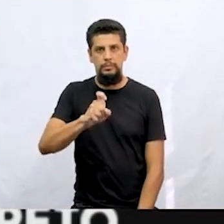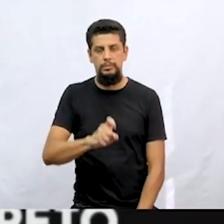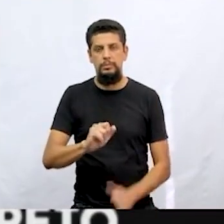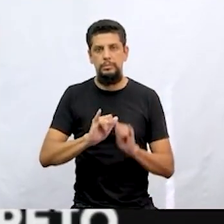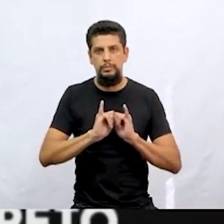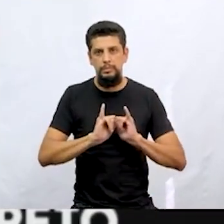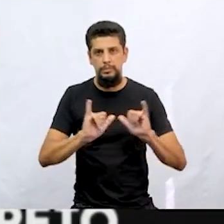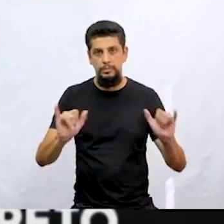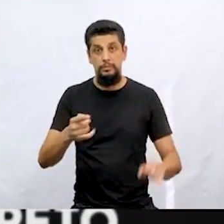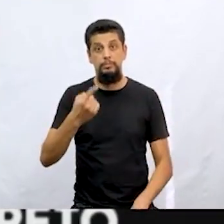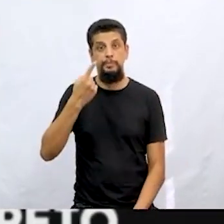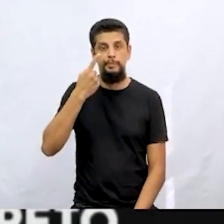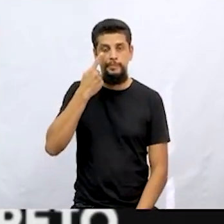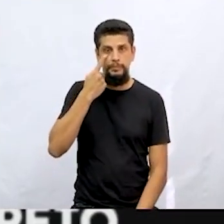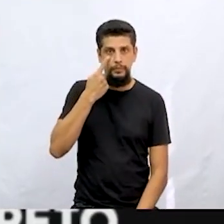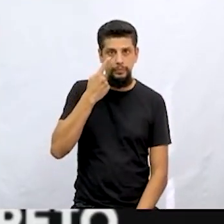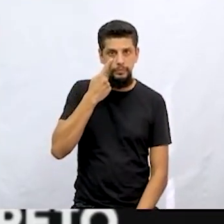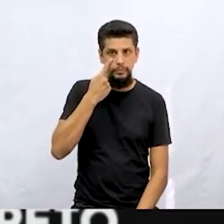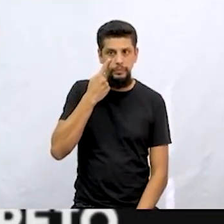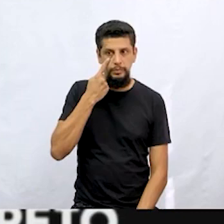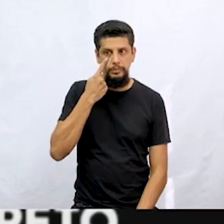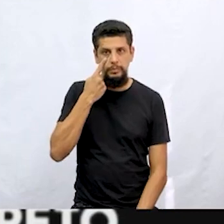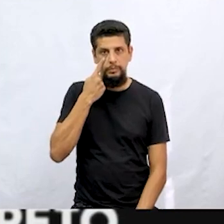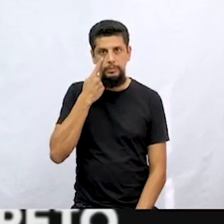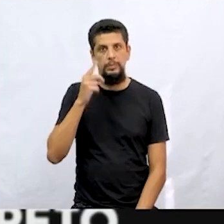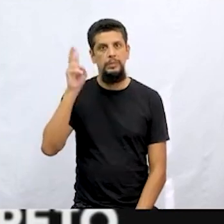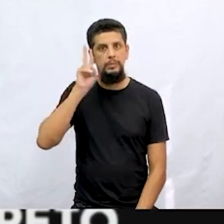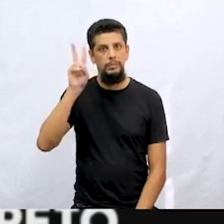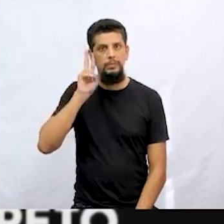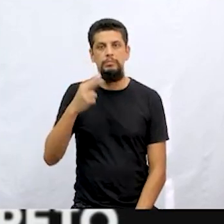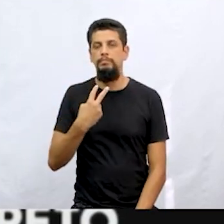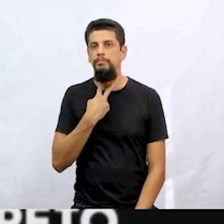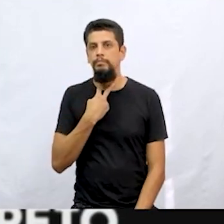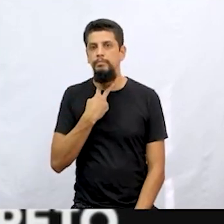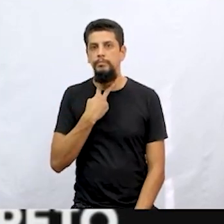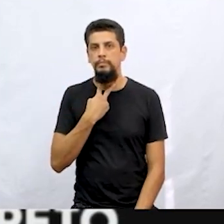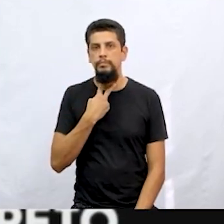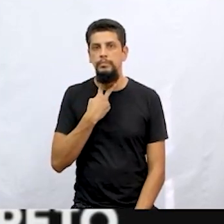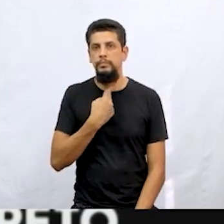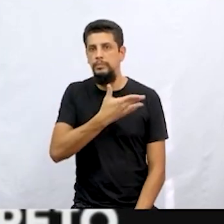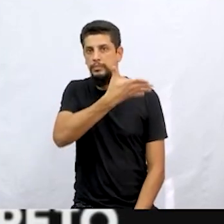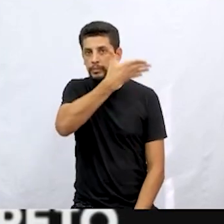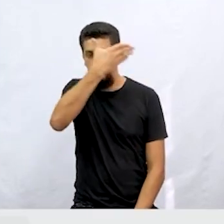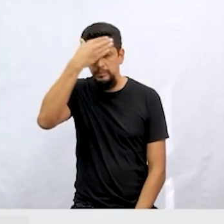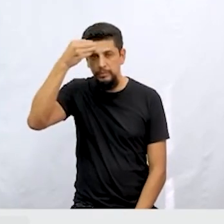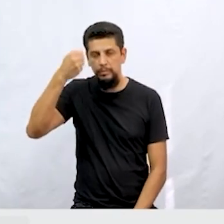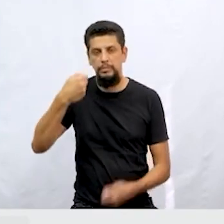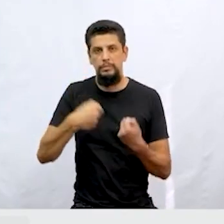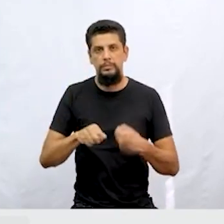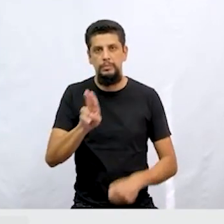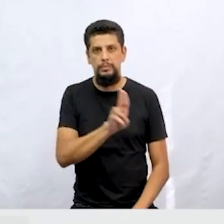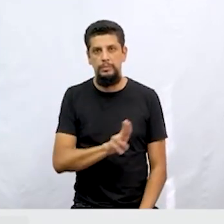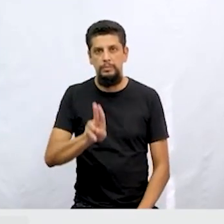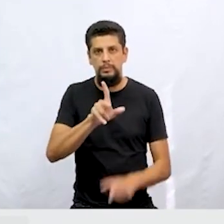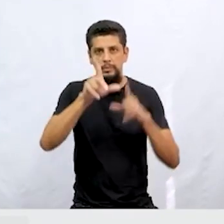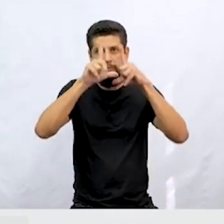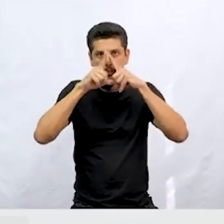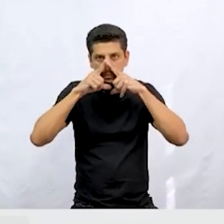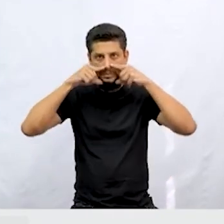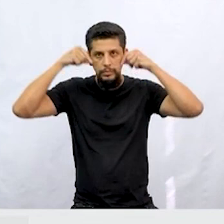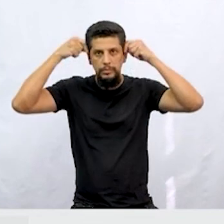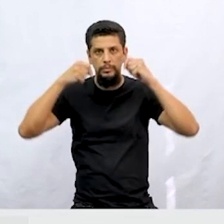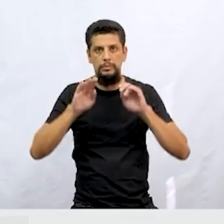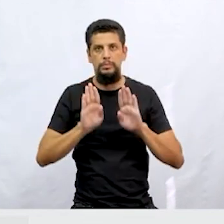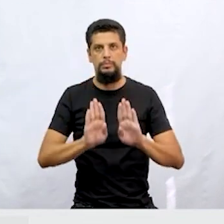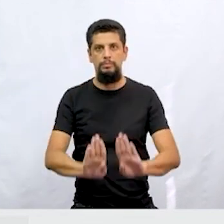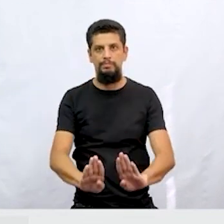ver? Olha lá. O Max lembrou que nós não podemos ir embora sem usar a máscara. Fique